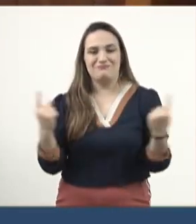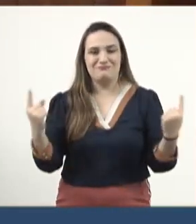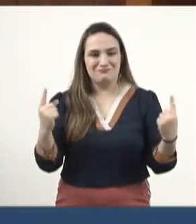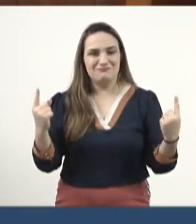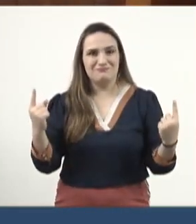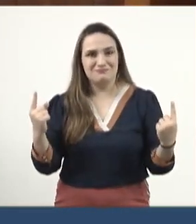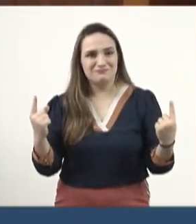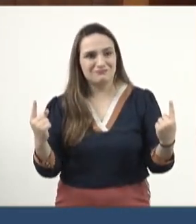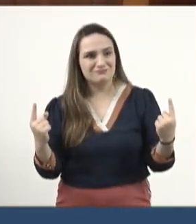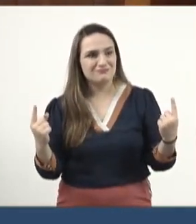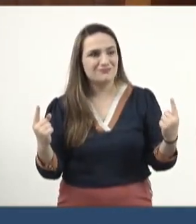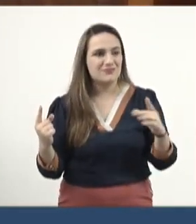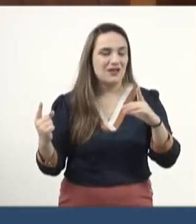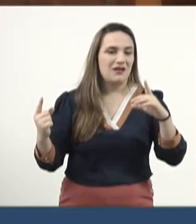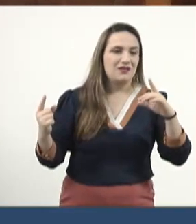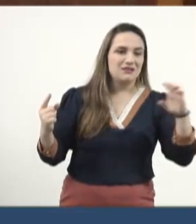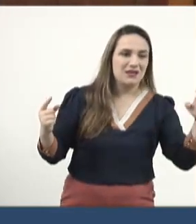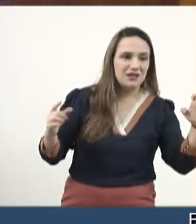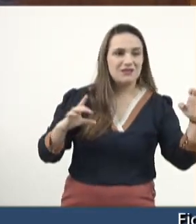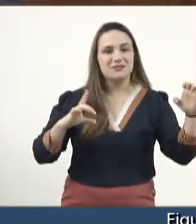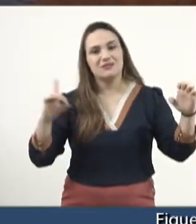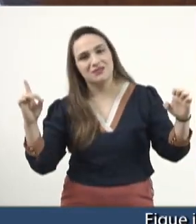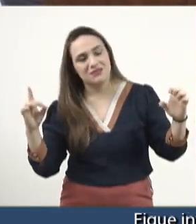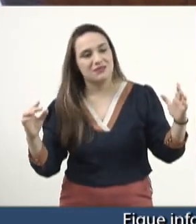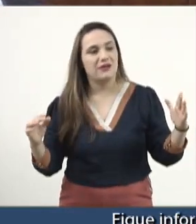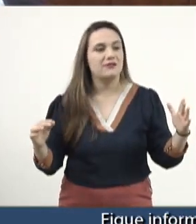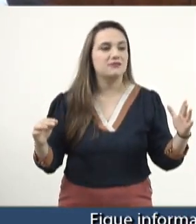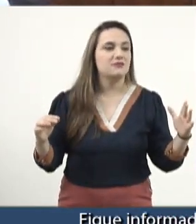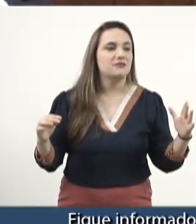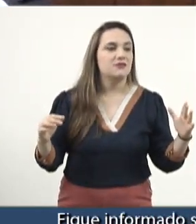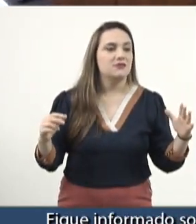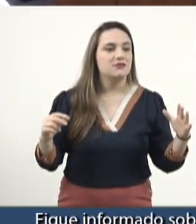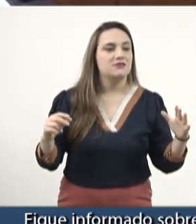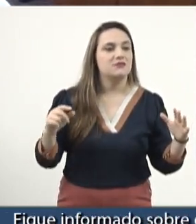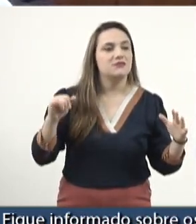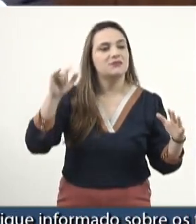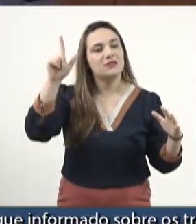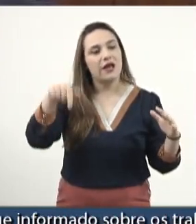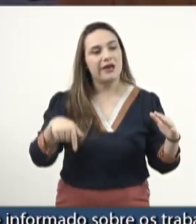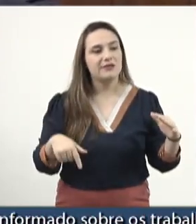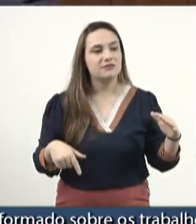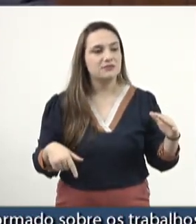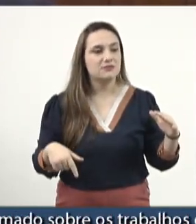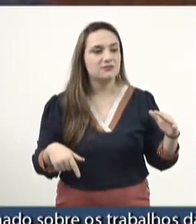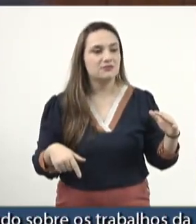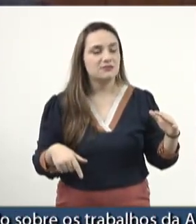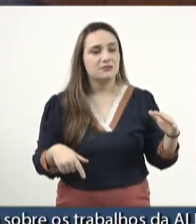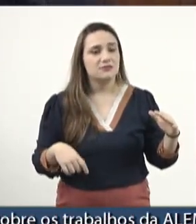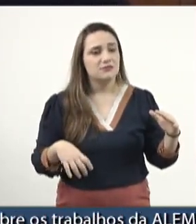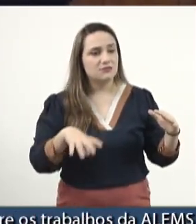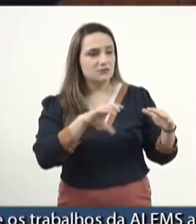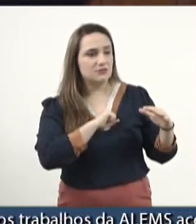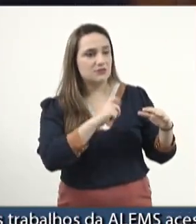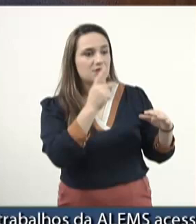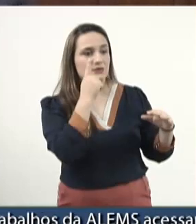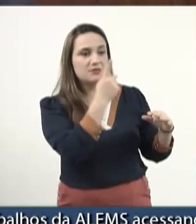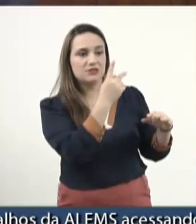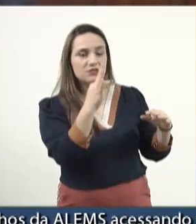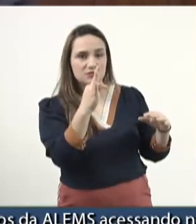coisa. Mesma coisa. Quem é considerado assim, simpatizante do